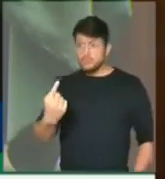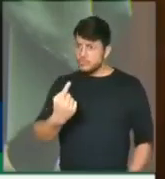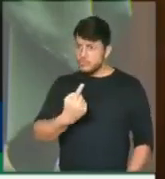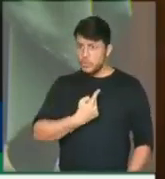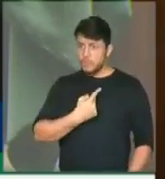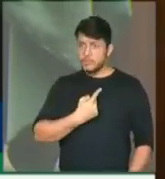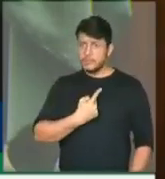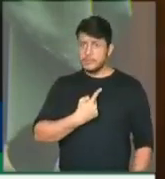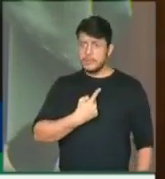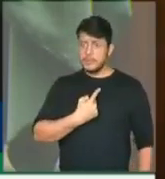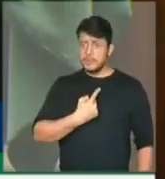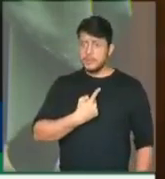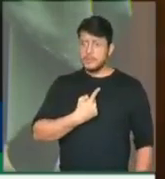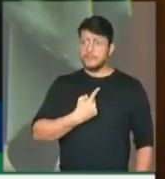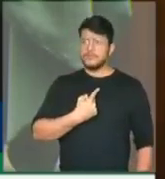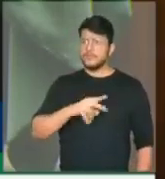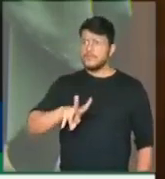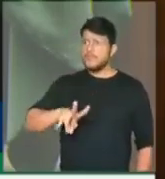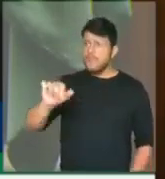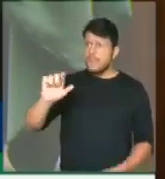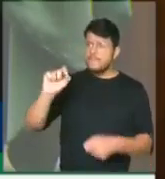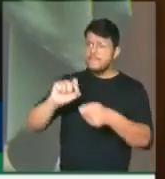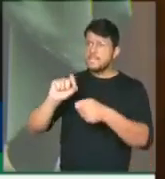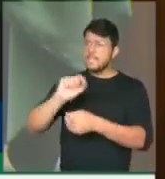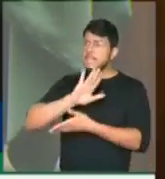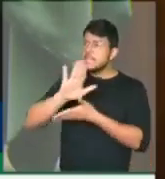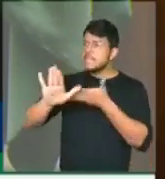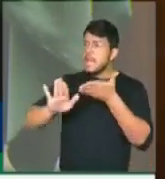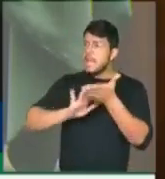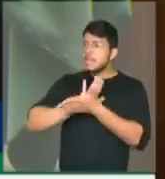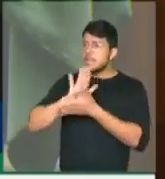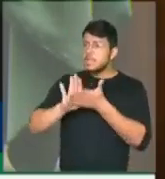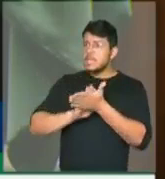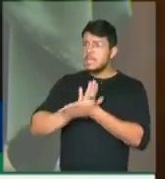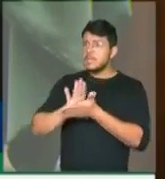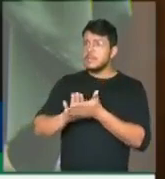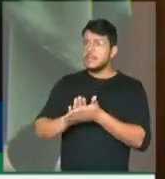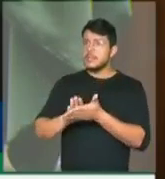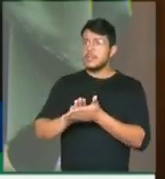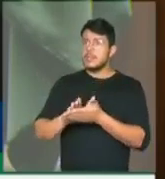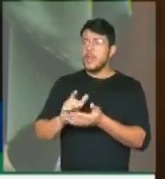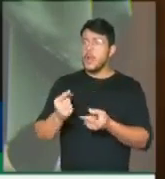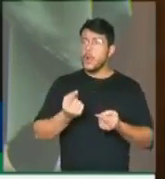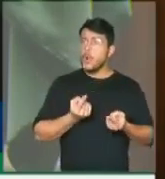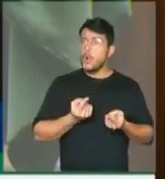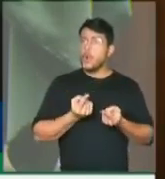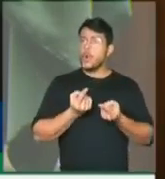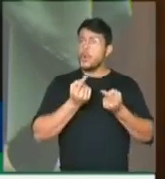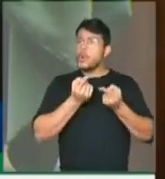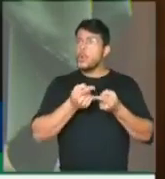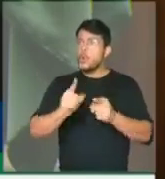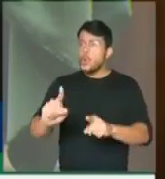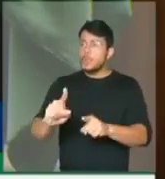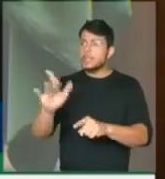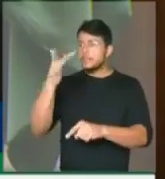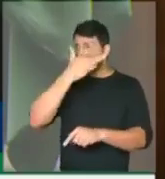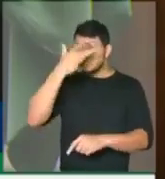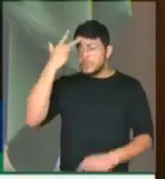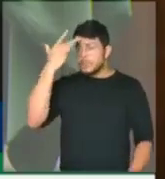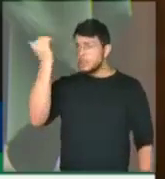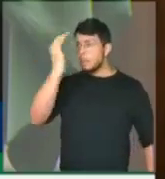de maneira alguma qualquer movimento que venha a desonrar brasileiros